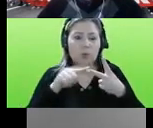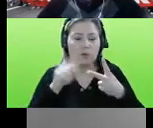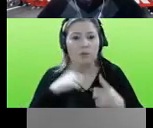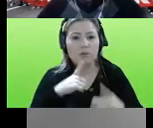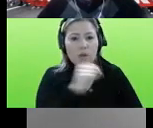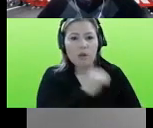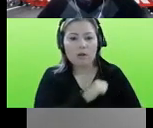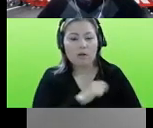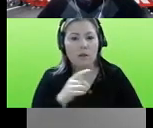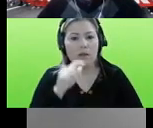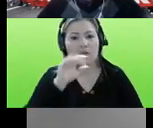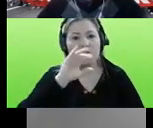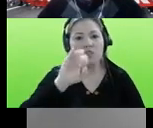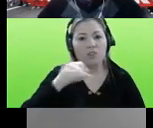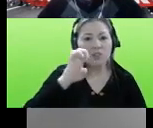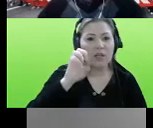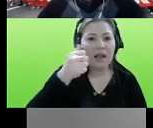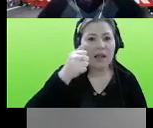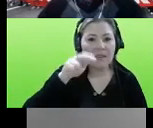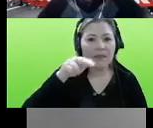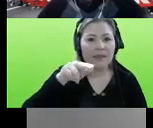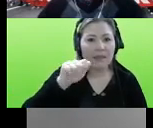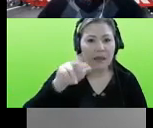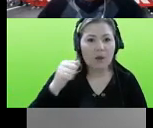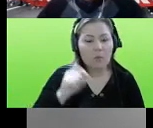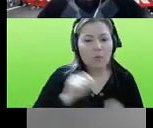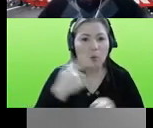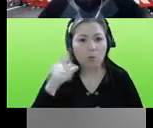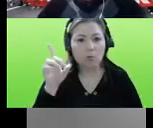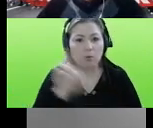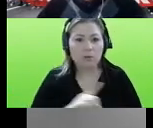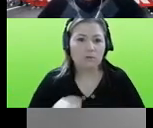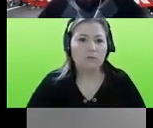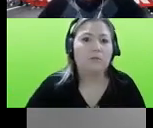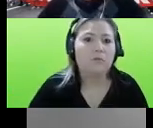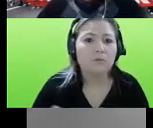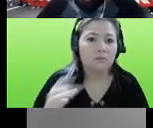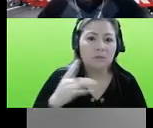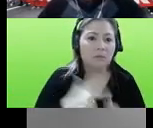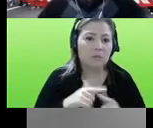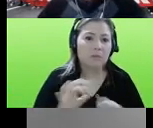a Genara, em um dia, e eu poderia ficar no outro, se não tiver problema.